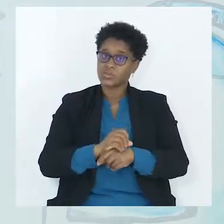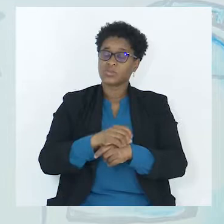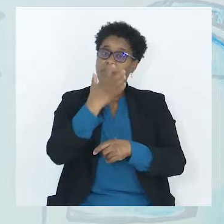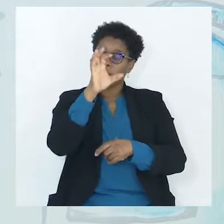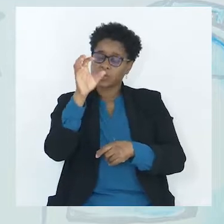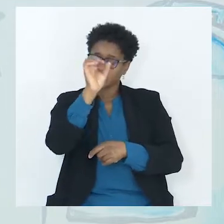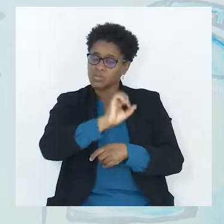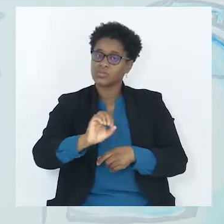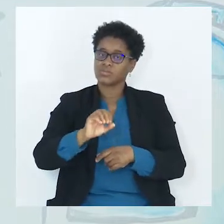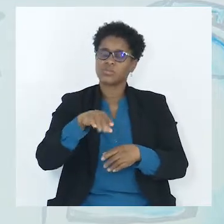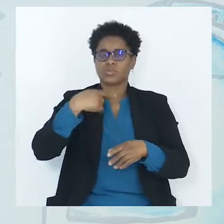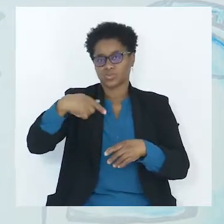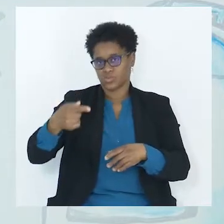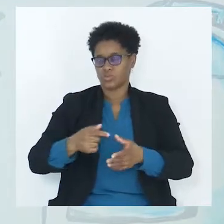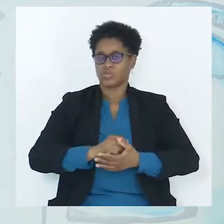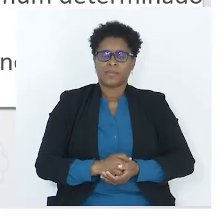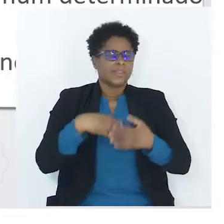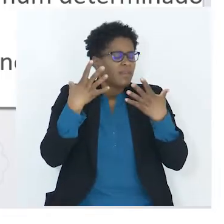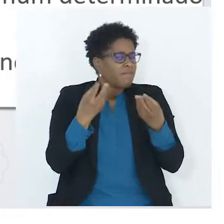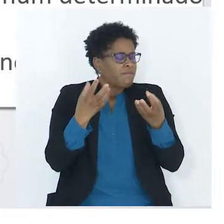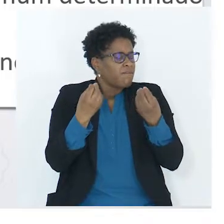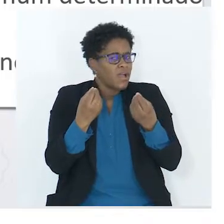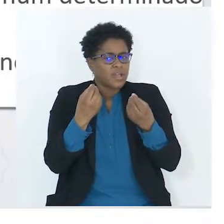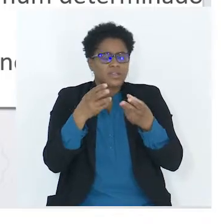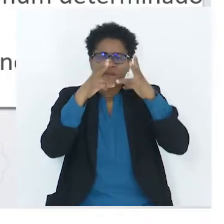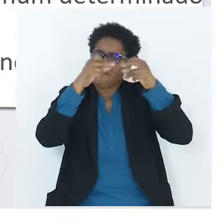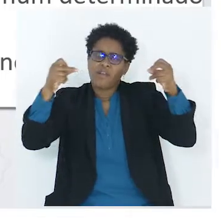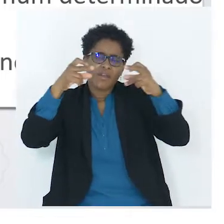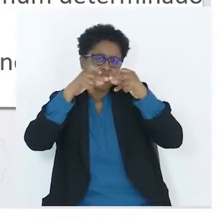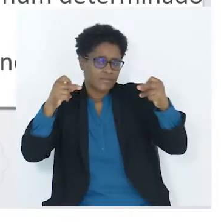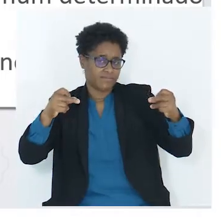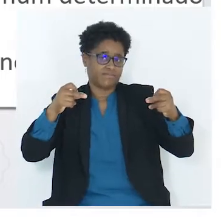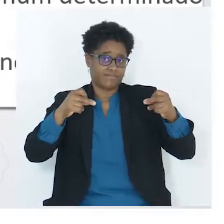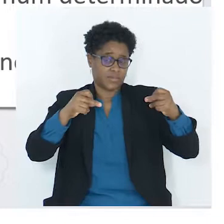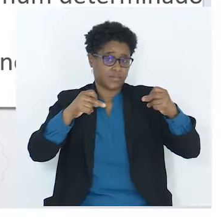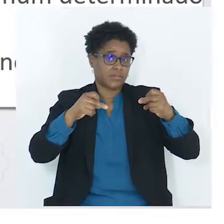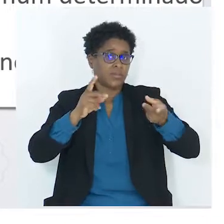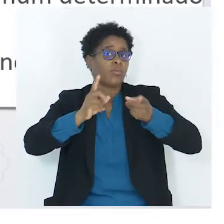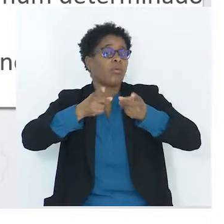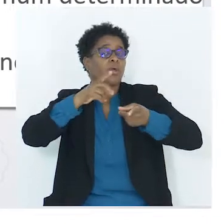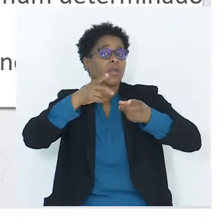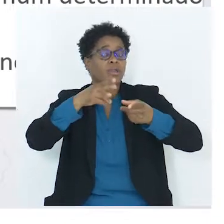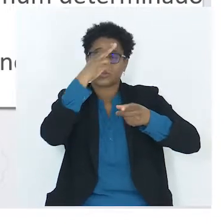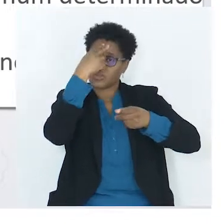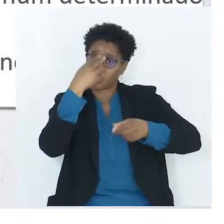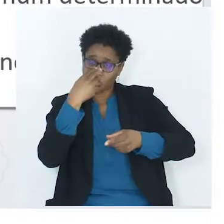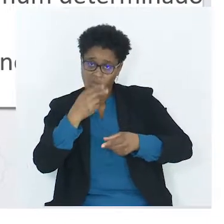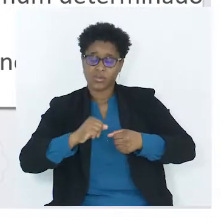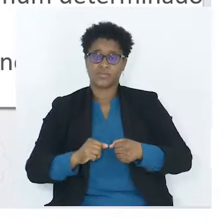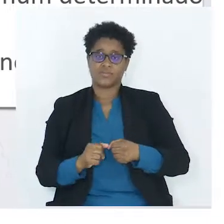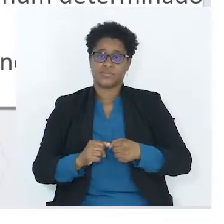nação, etc. Das várias definições do conceito da